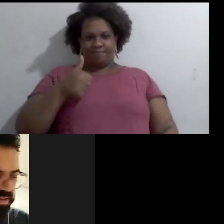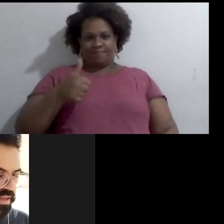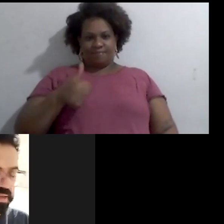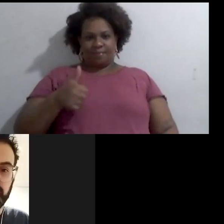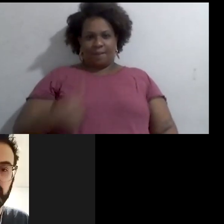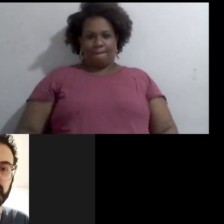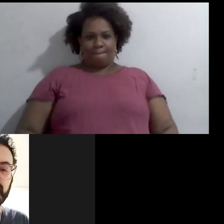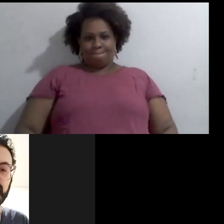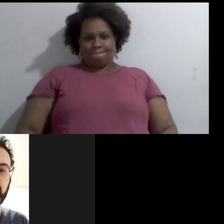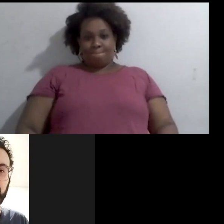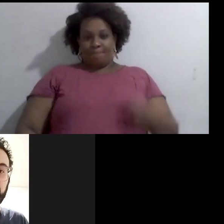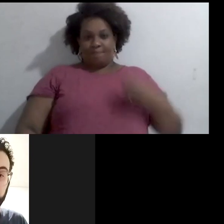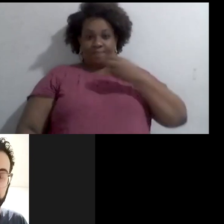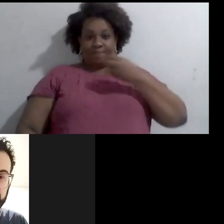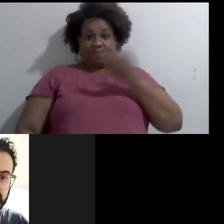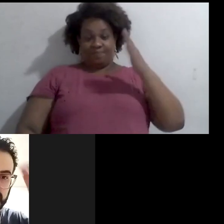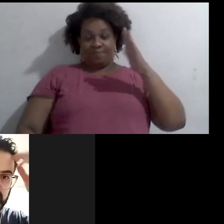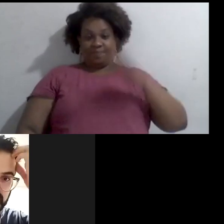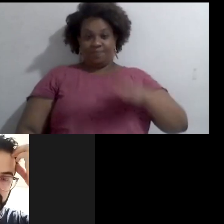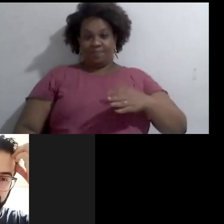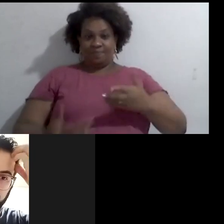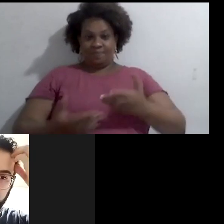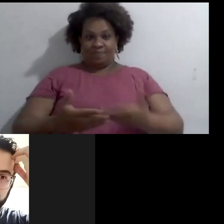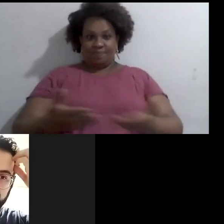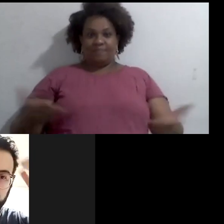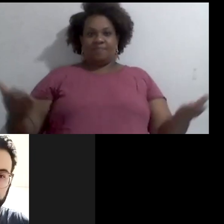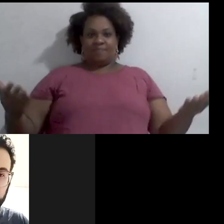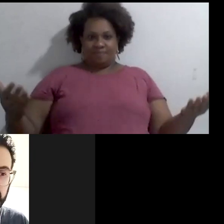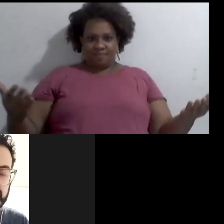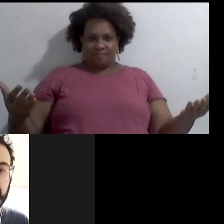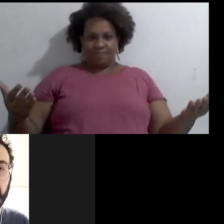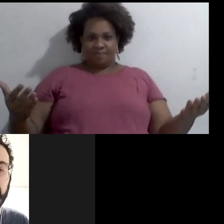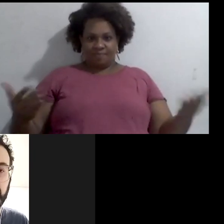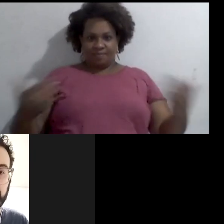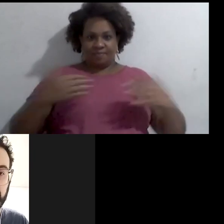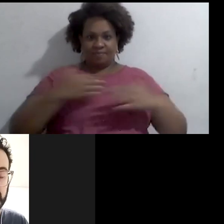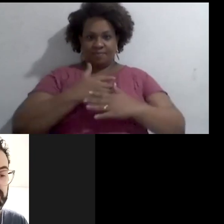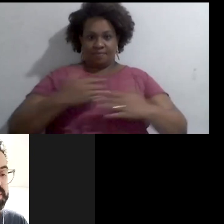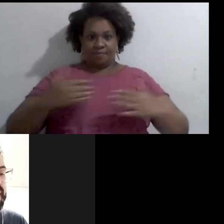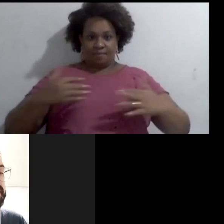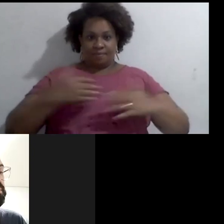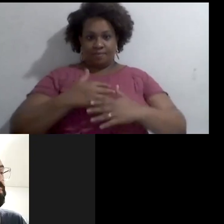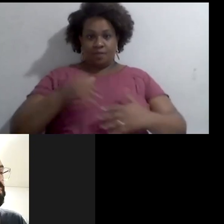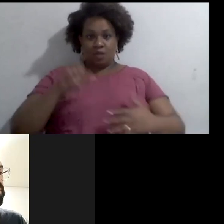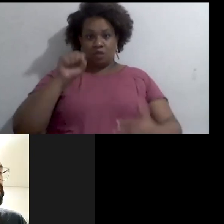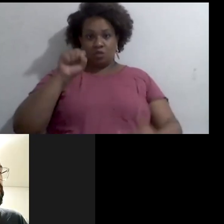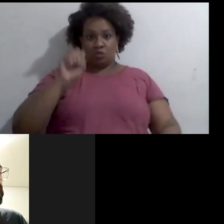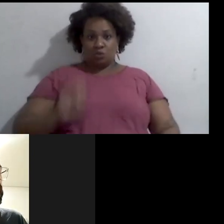Boa tarde a todos. Eu sou Vicente de Paulo, eu falo da cidade de Dom Basílio, região sudoeste do